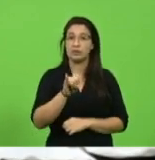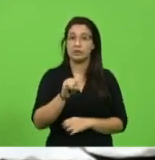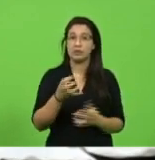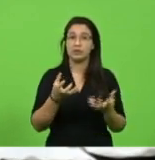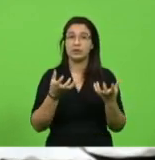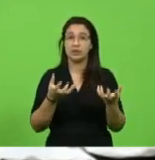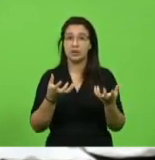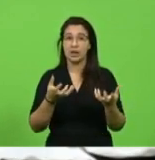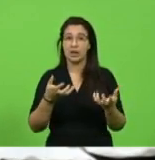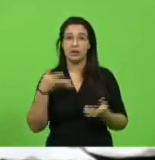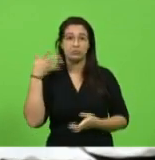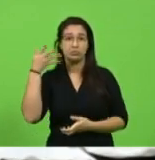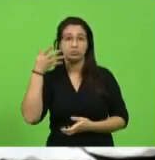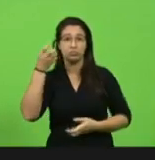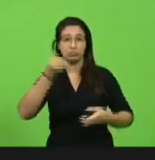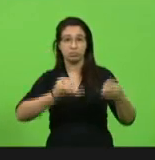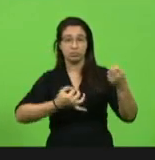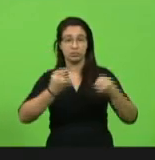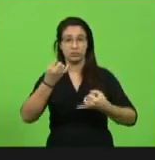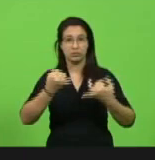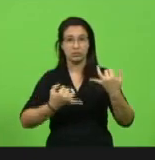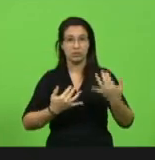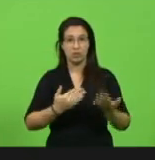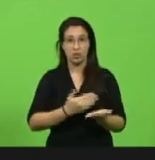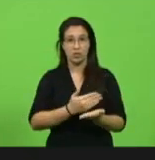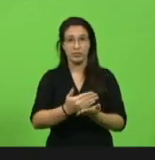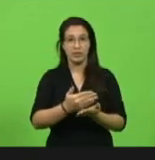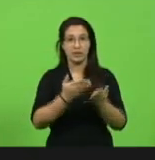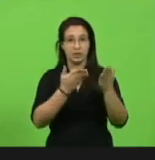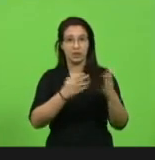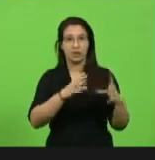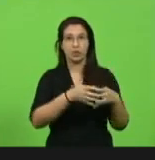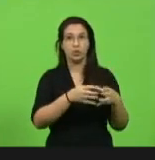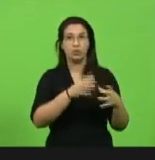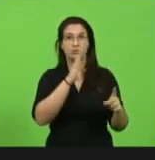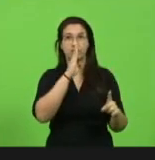se manifestar. Inicialmente, pelos denunciantes.